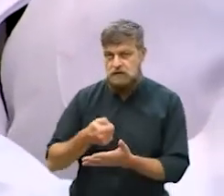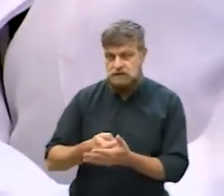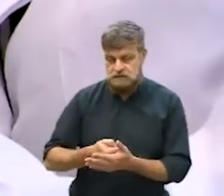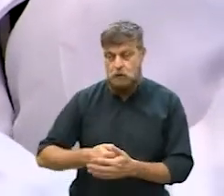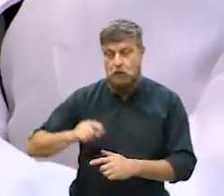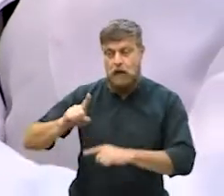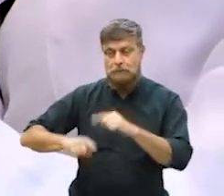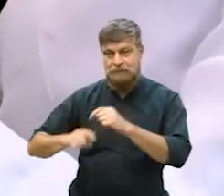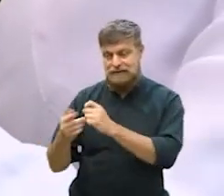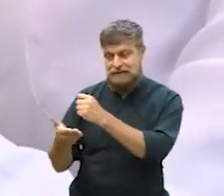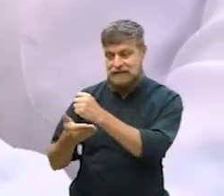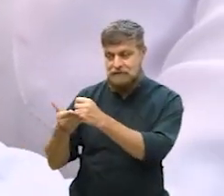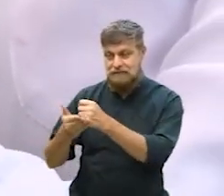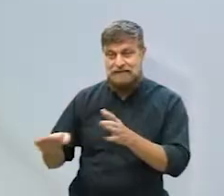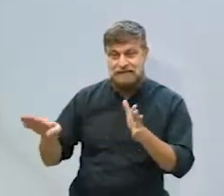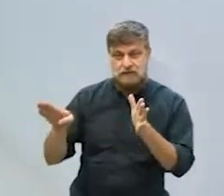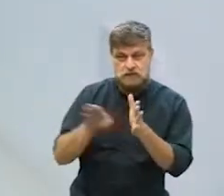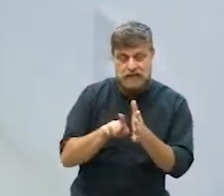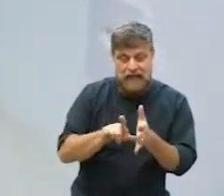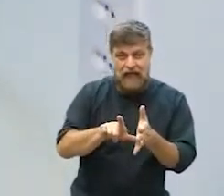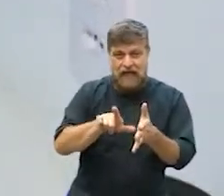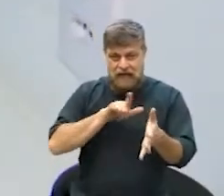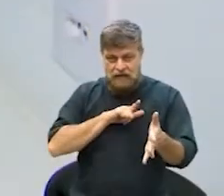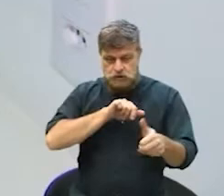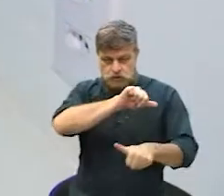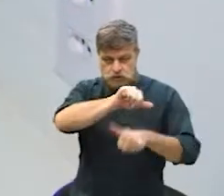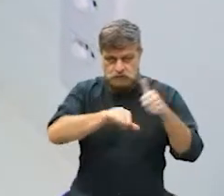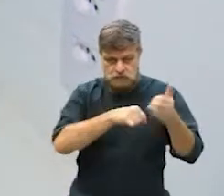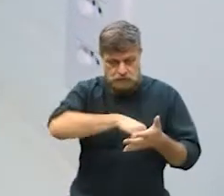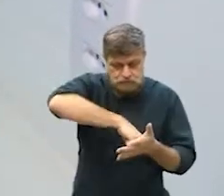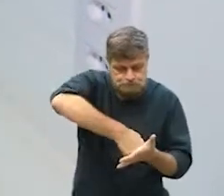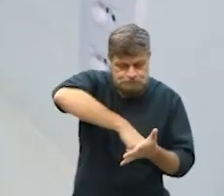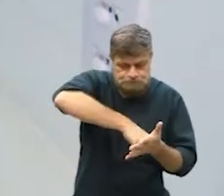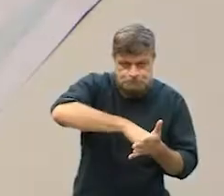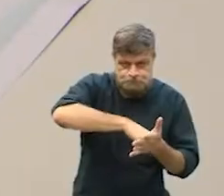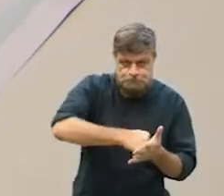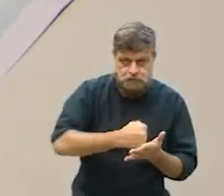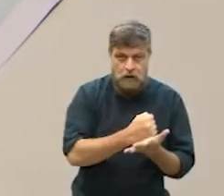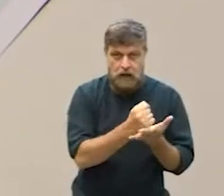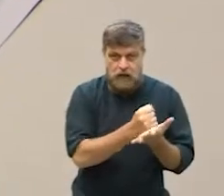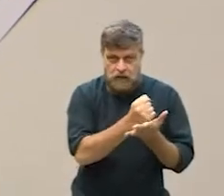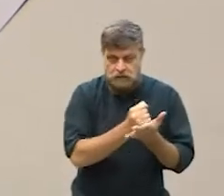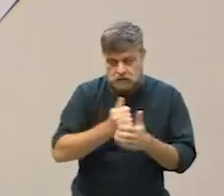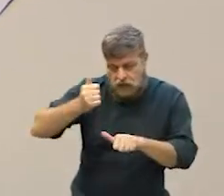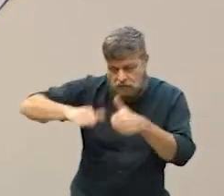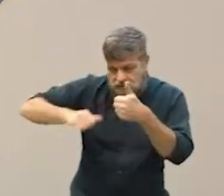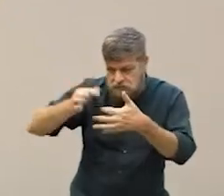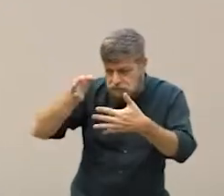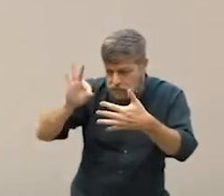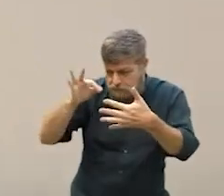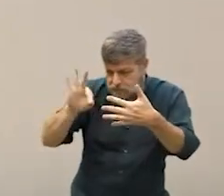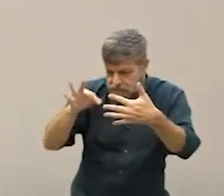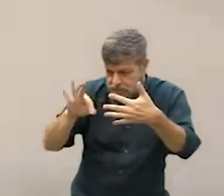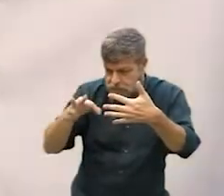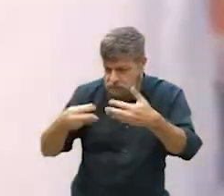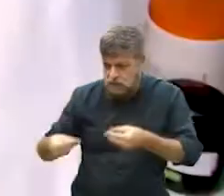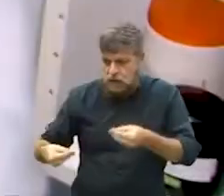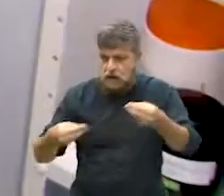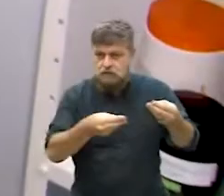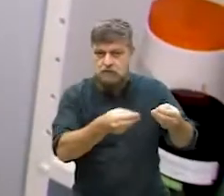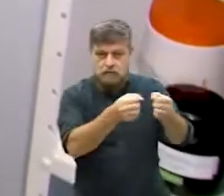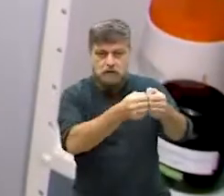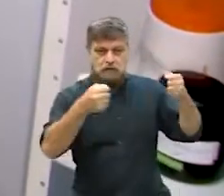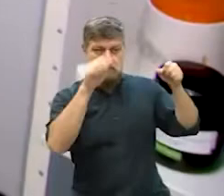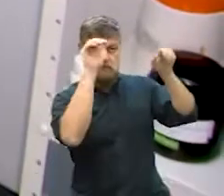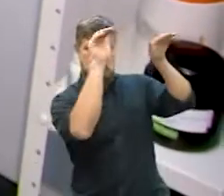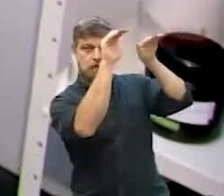Exigência também com a matéria-prima que chega. Antes de virar medicamento, tudo passa por análise. Aprovada, segue para